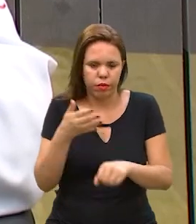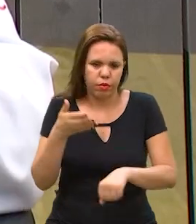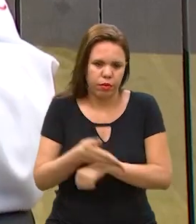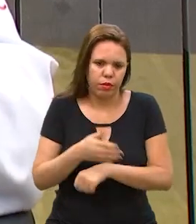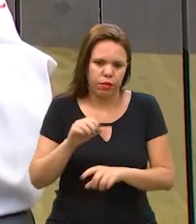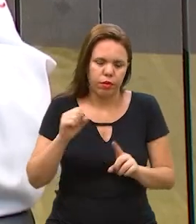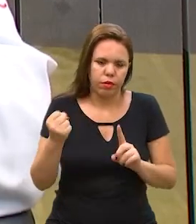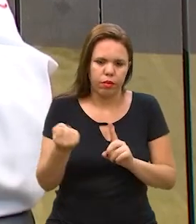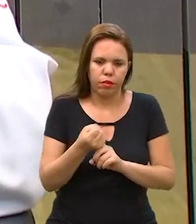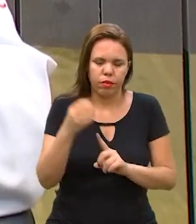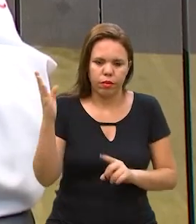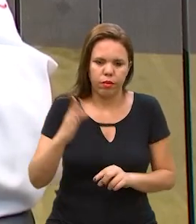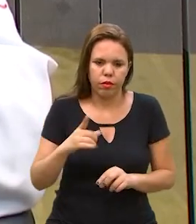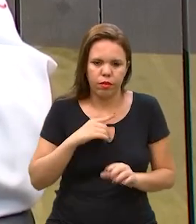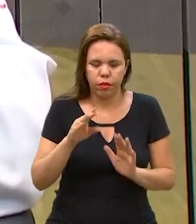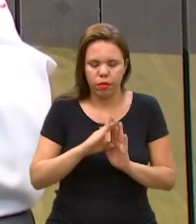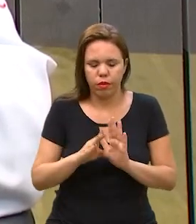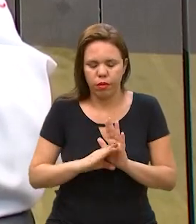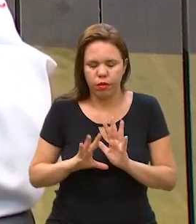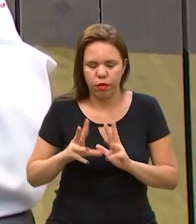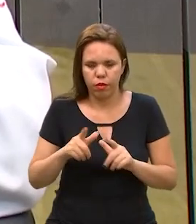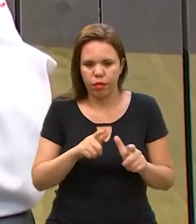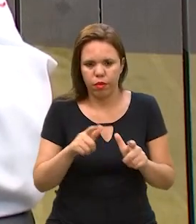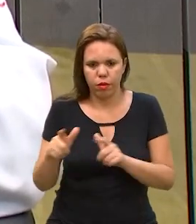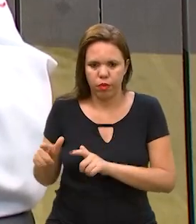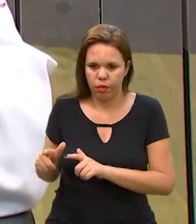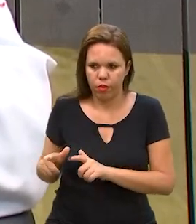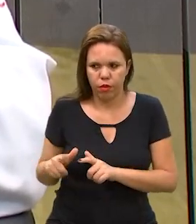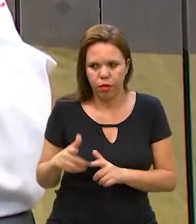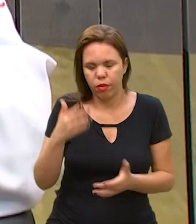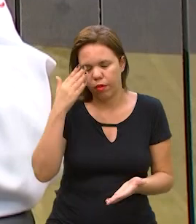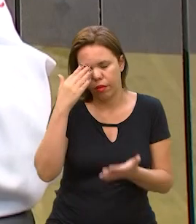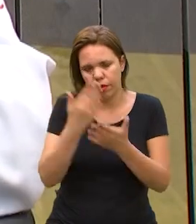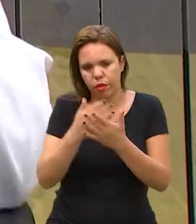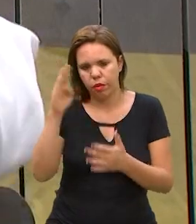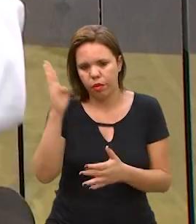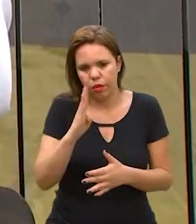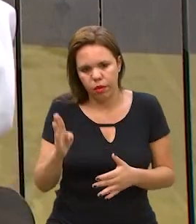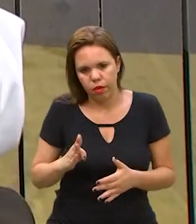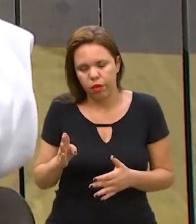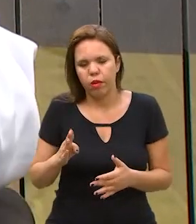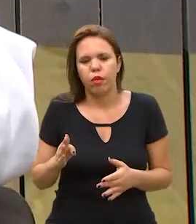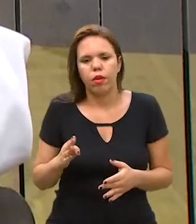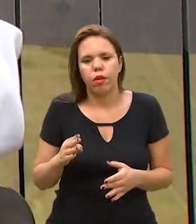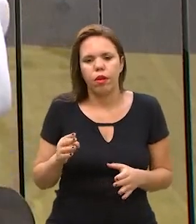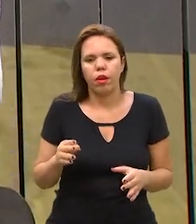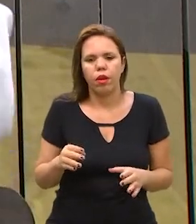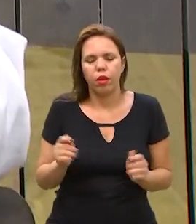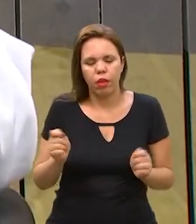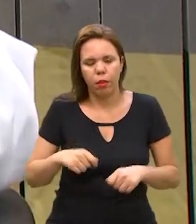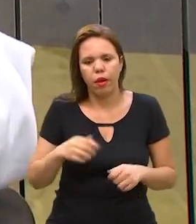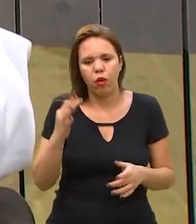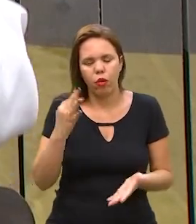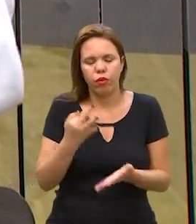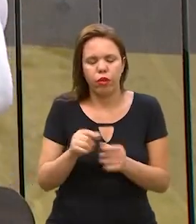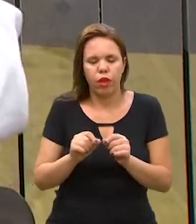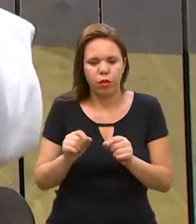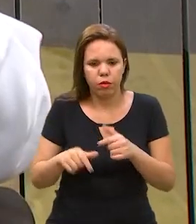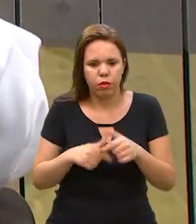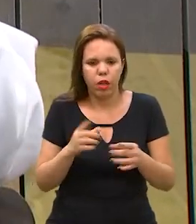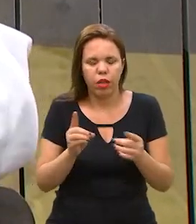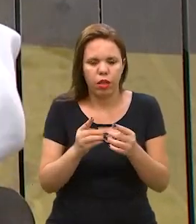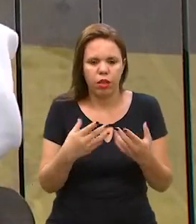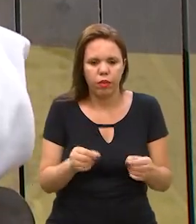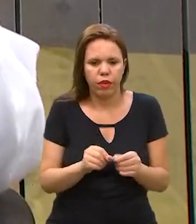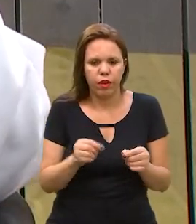Sociedade Brasileira, ela lista todos os laboratórios acreditados no Brasil. Então, se você colocar Campinas ou a região,